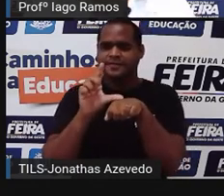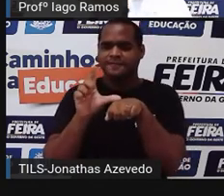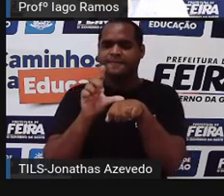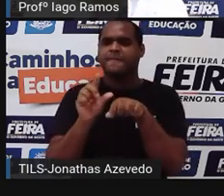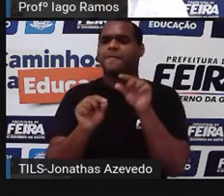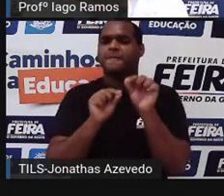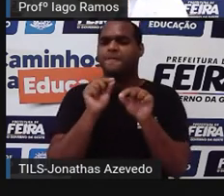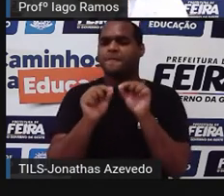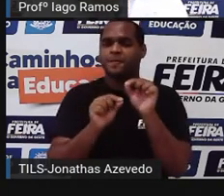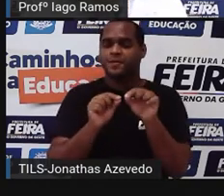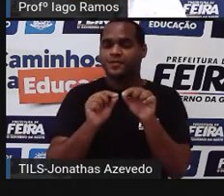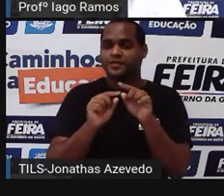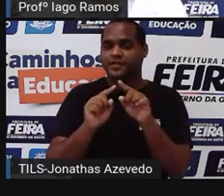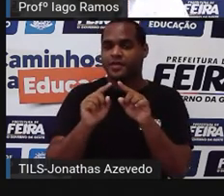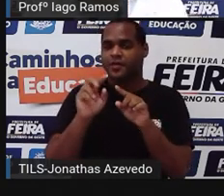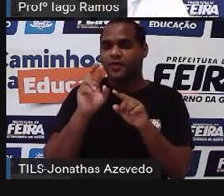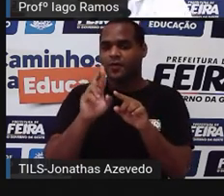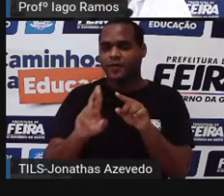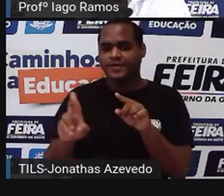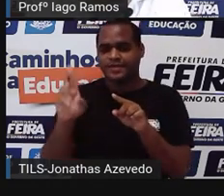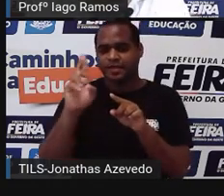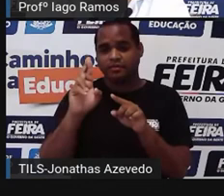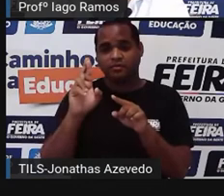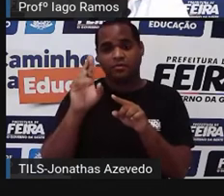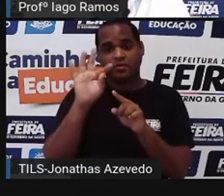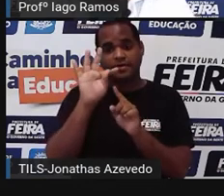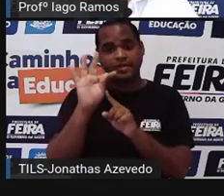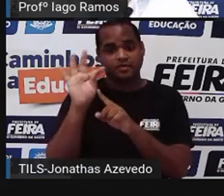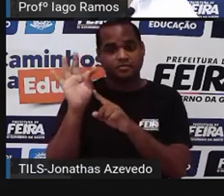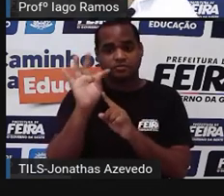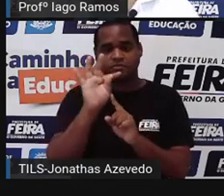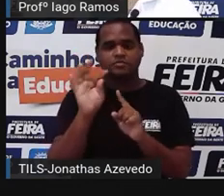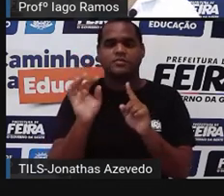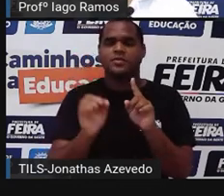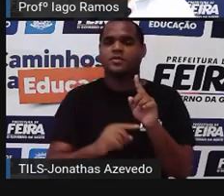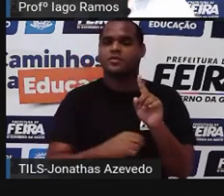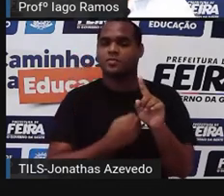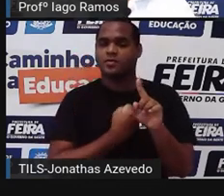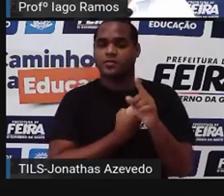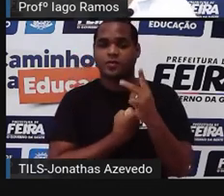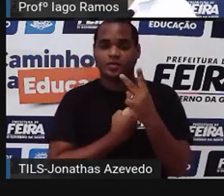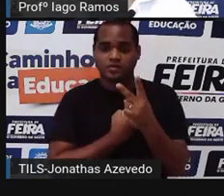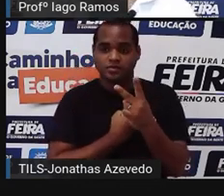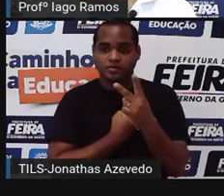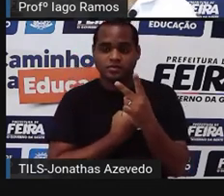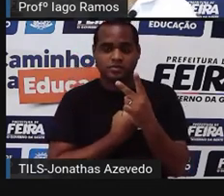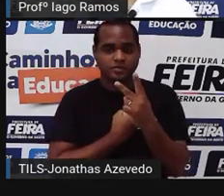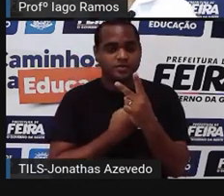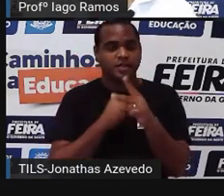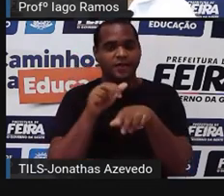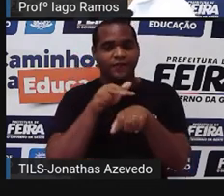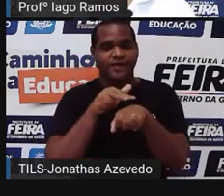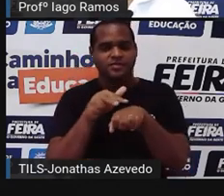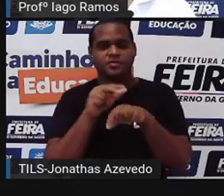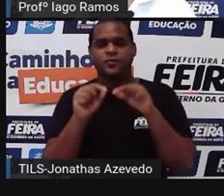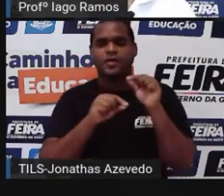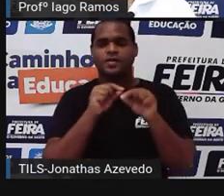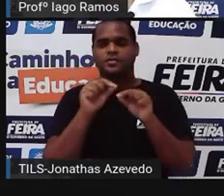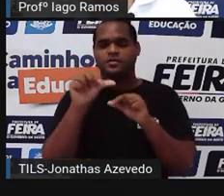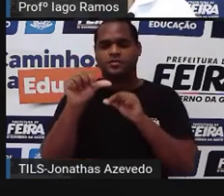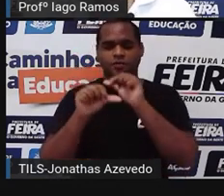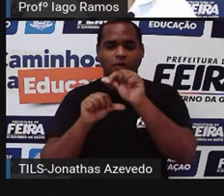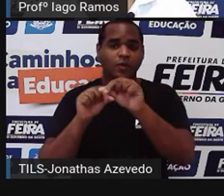transformação é aquela é rota São ou a translação e a figura 2 as figuras verdes Que tipo de